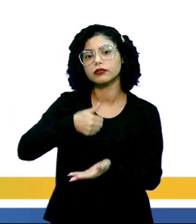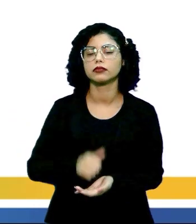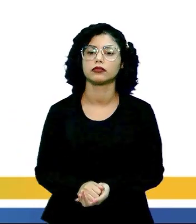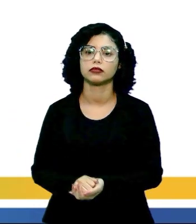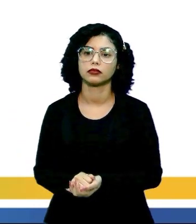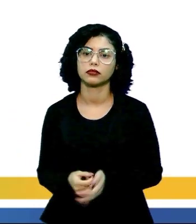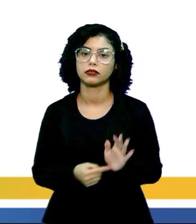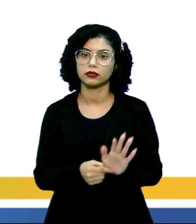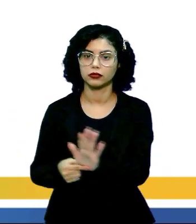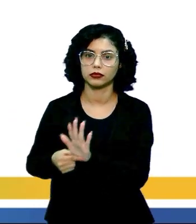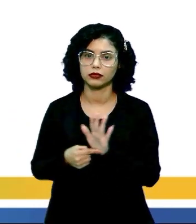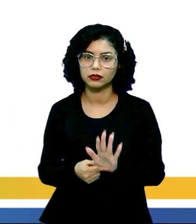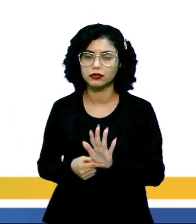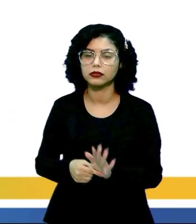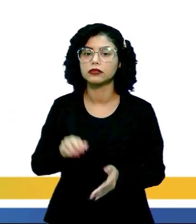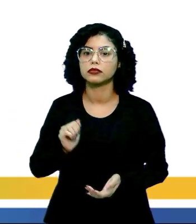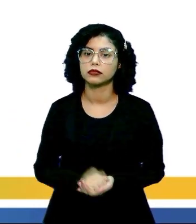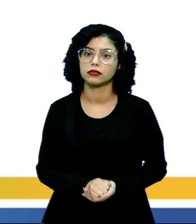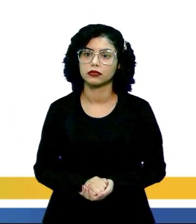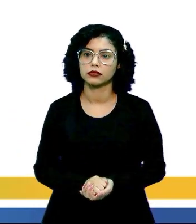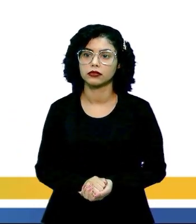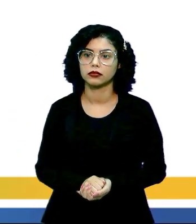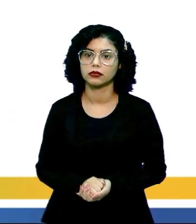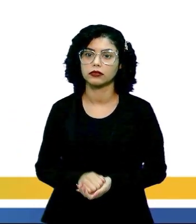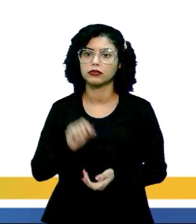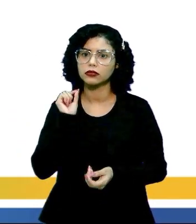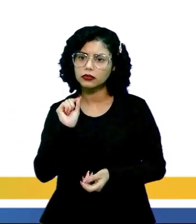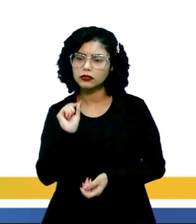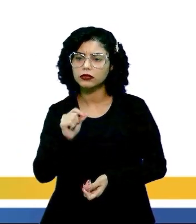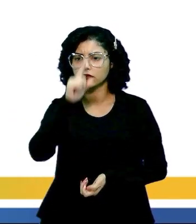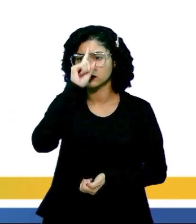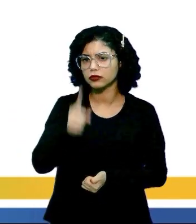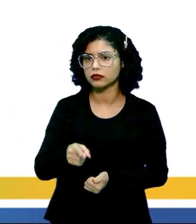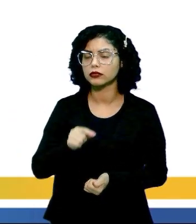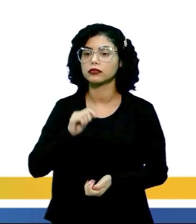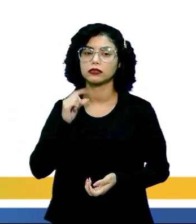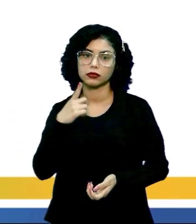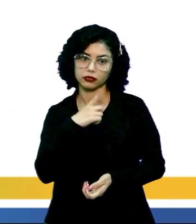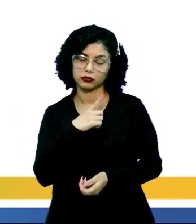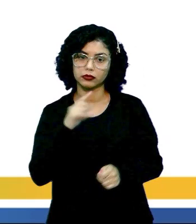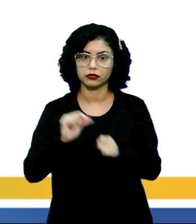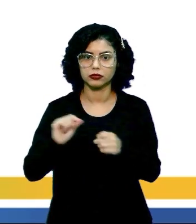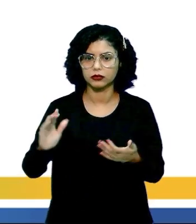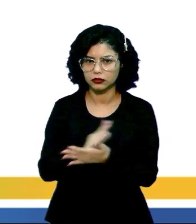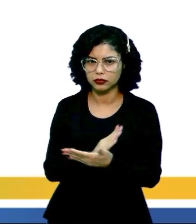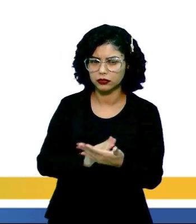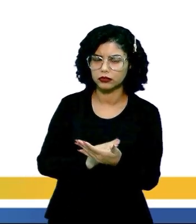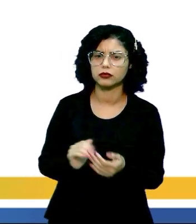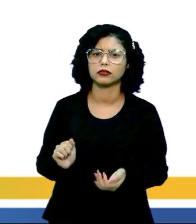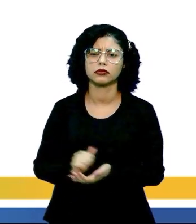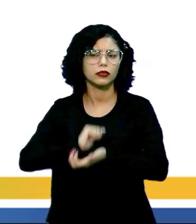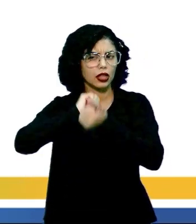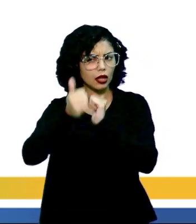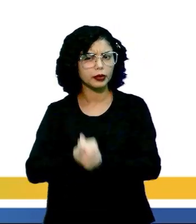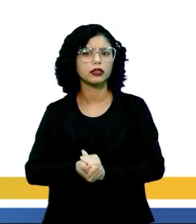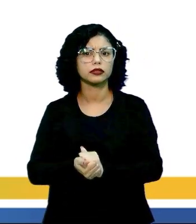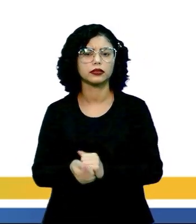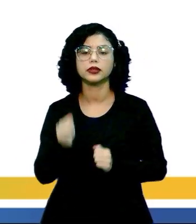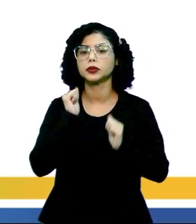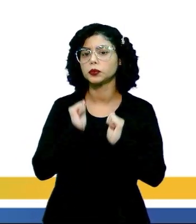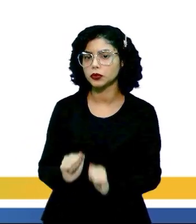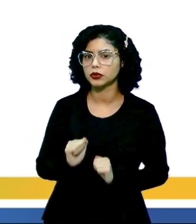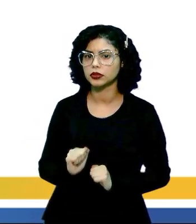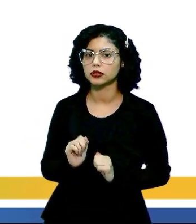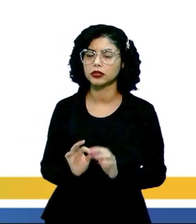medida indicada na receita, uma dona de casa teve que fazer algumas convenções para